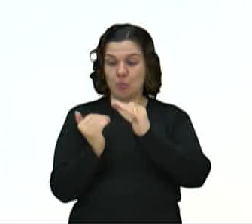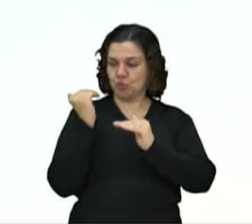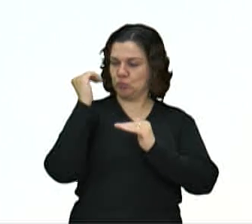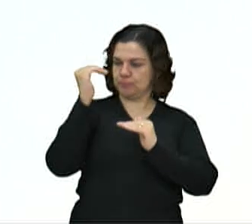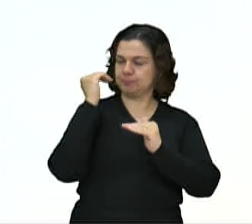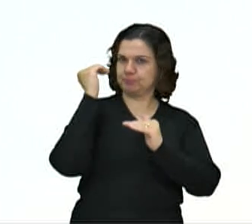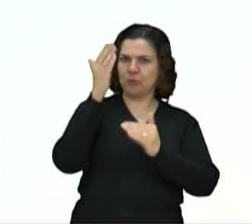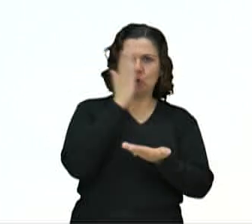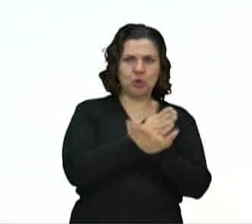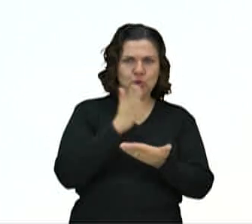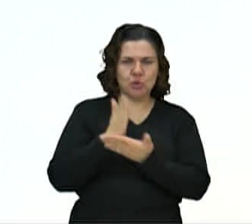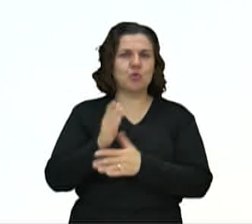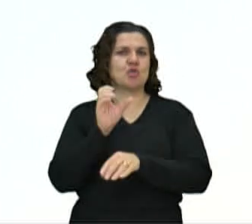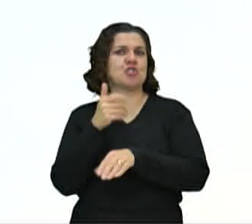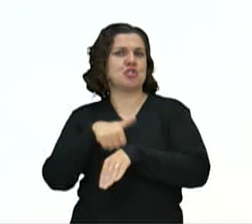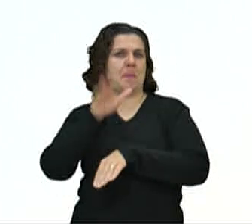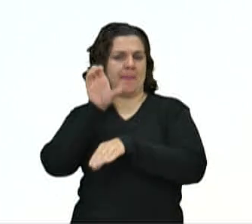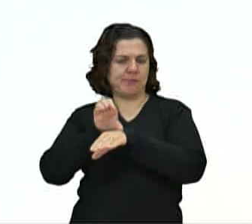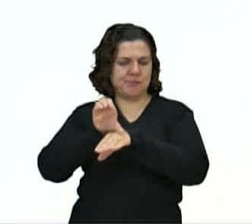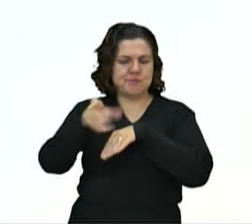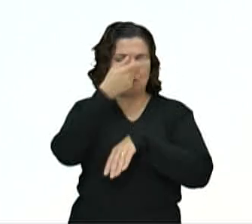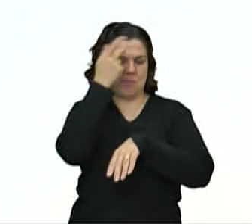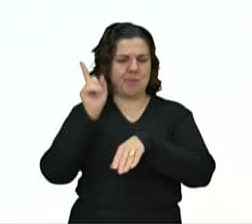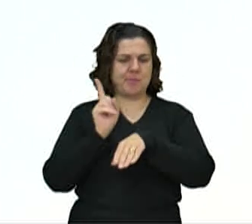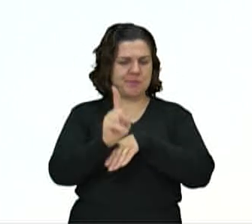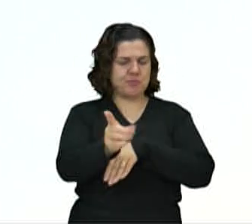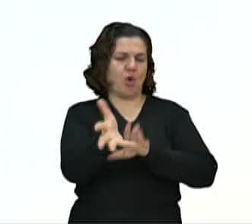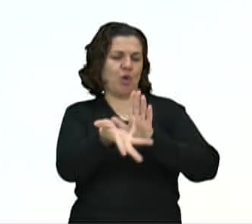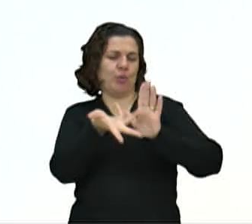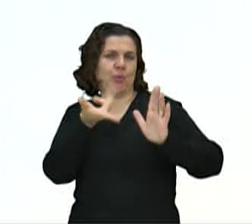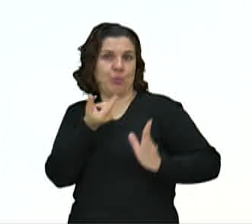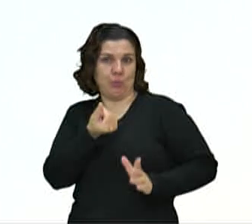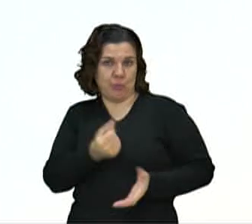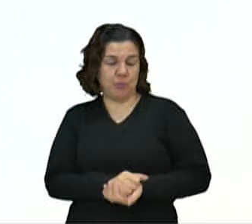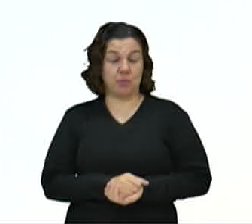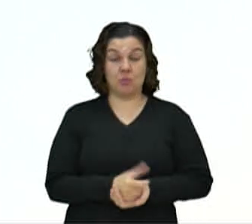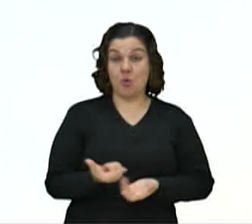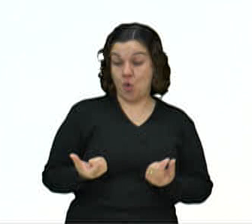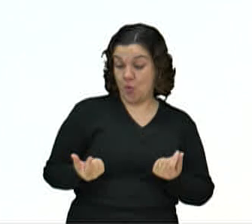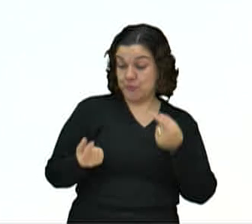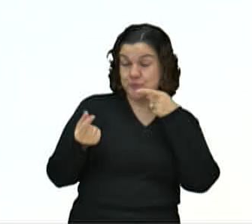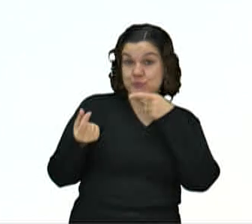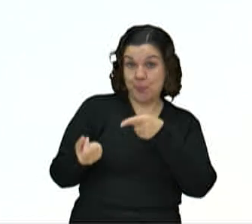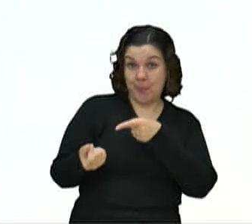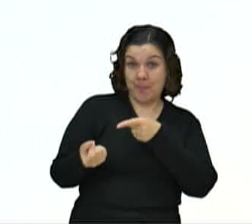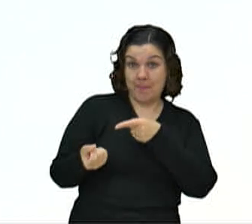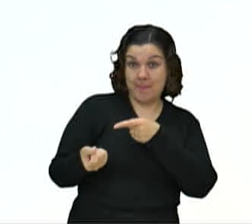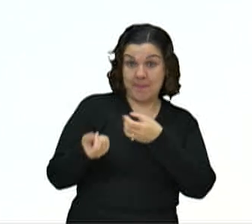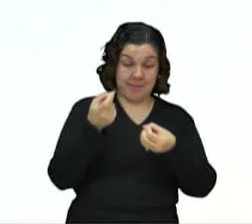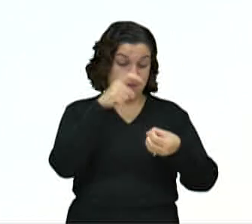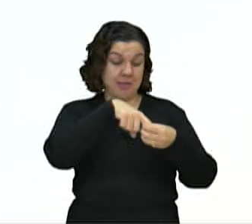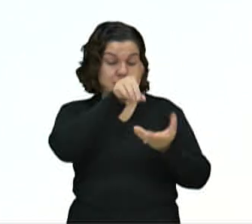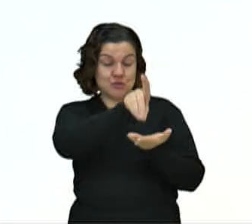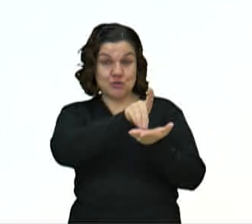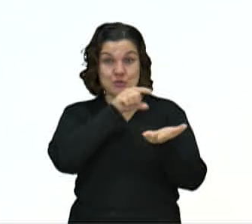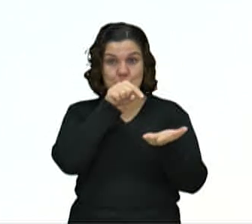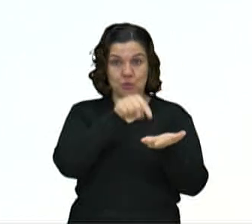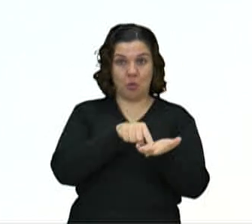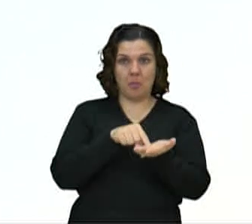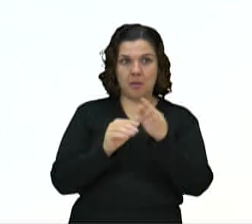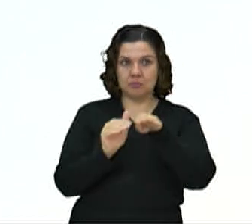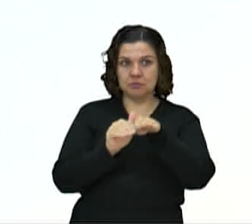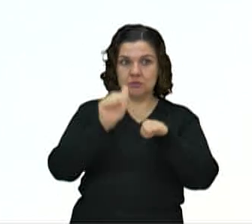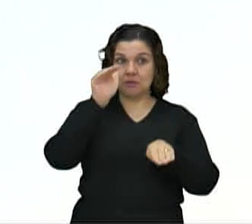dias. Mais investidores, mais dinheiro, todos atrás do lucro. Os preços das ações não correspondiam mais